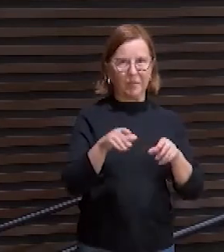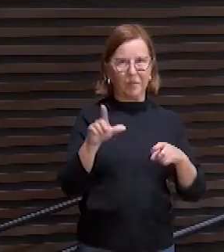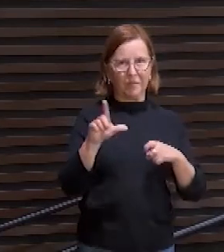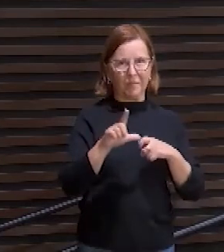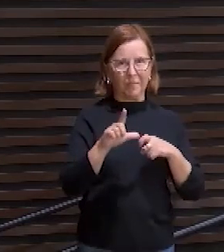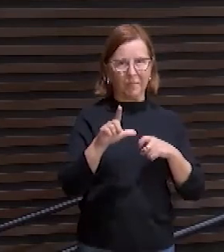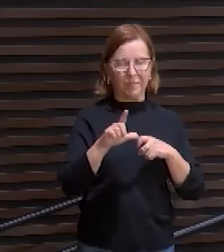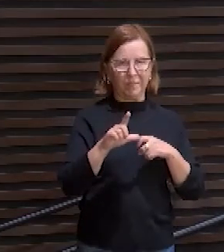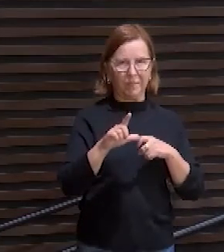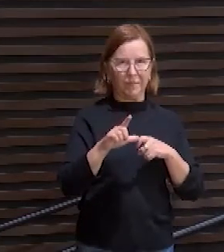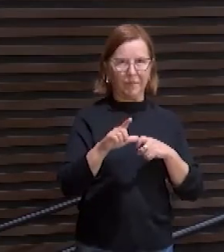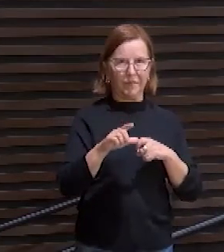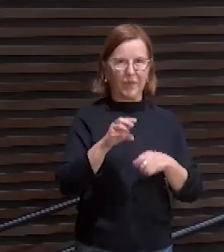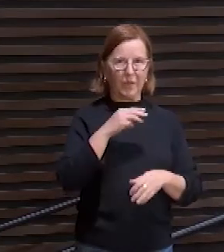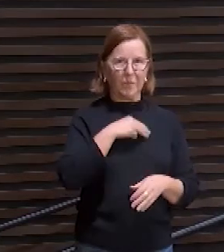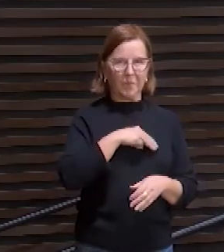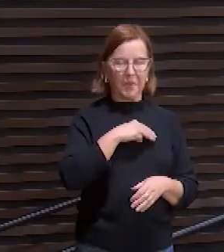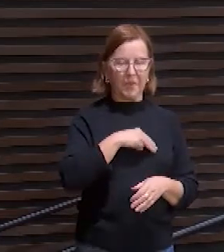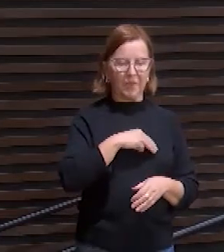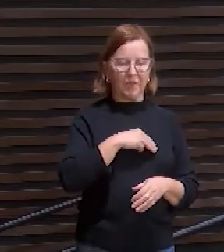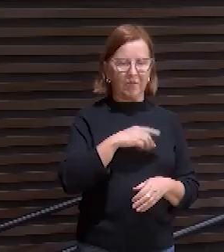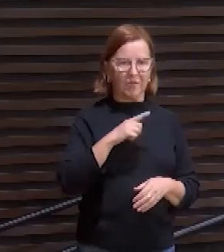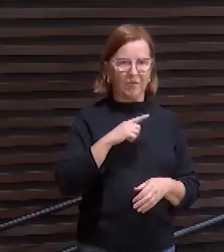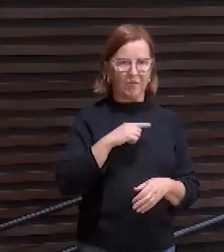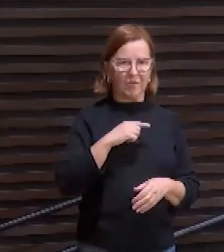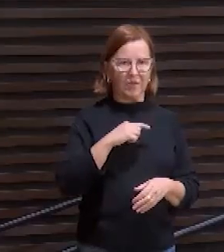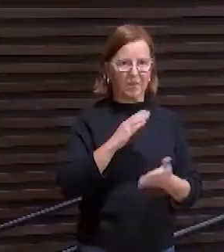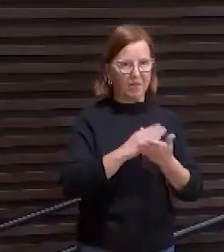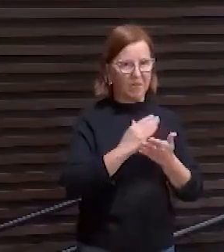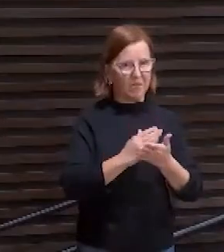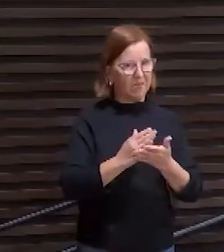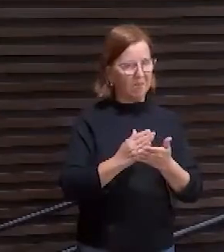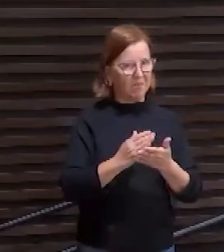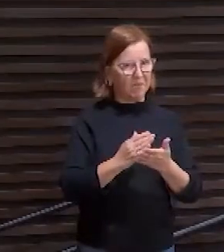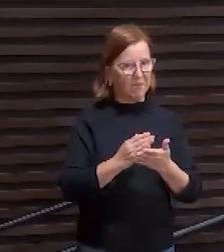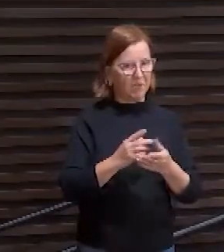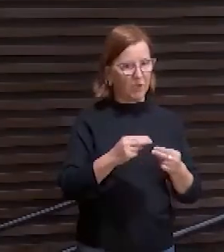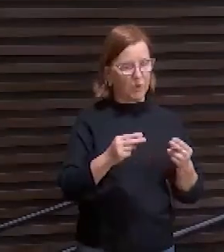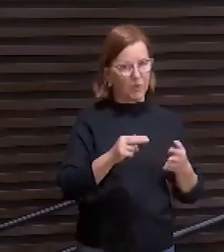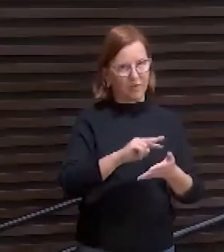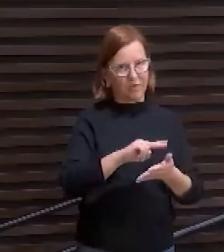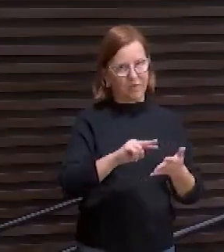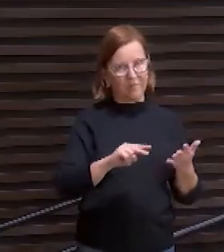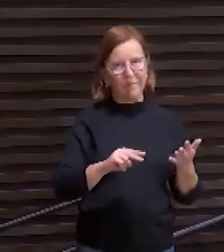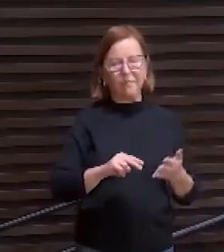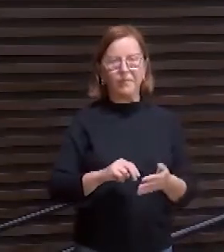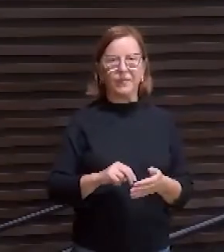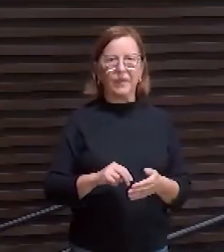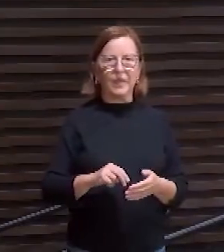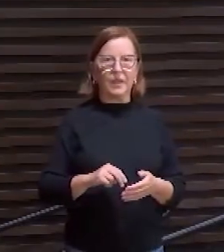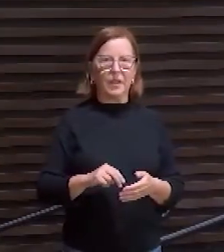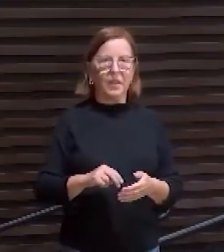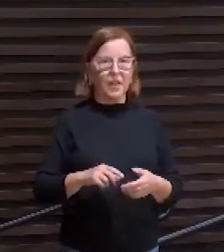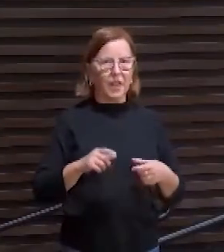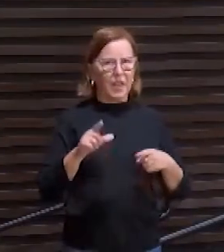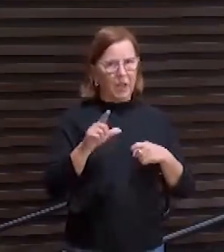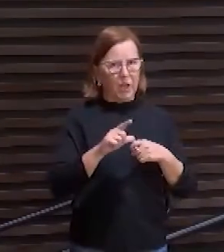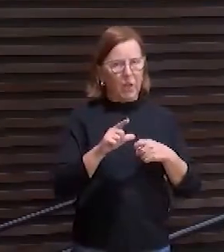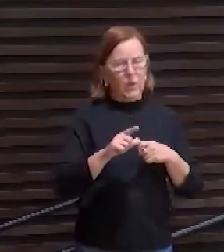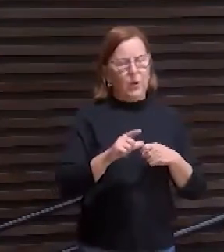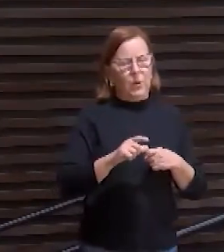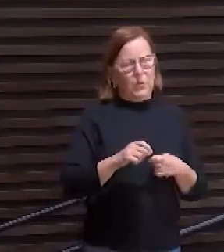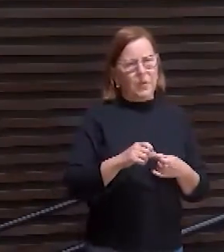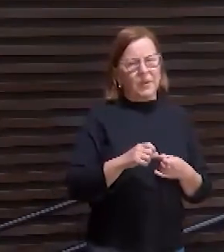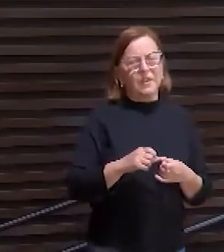Lucas. Mateus com algumas variações e Lucas praticamente o mesmo texto. Mas